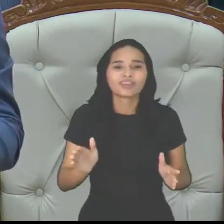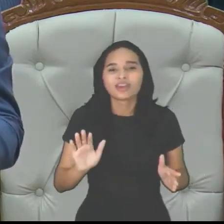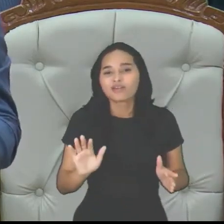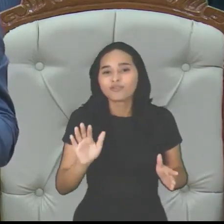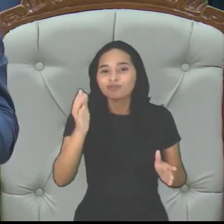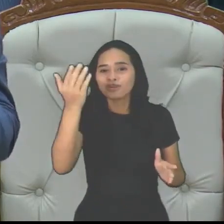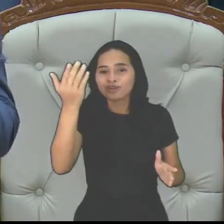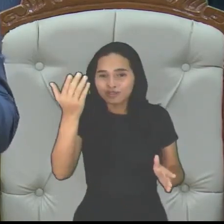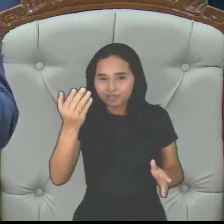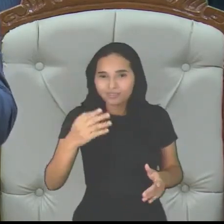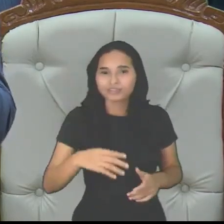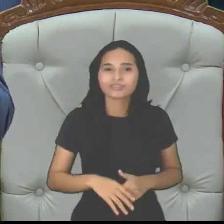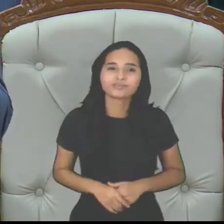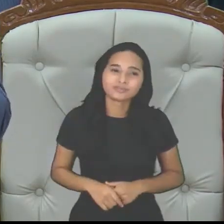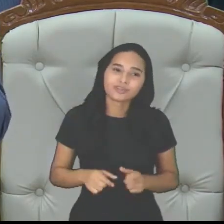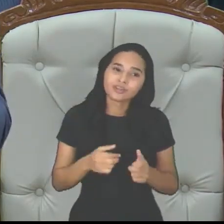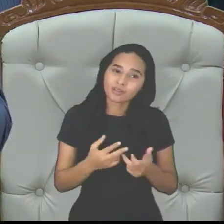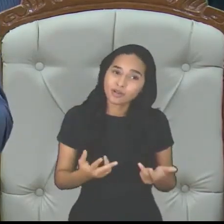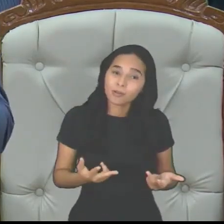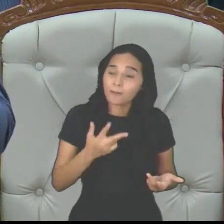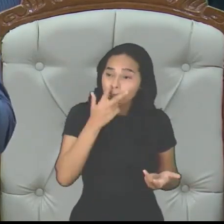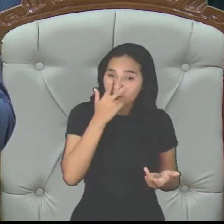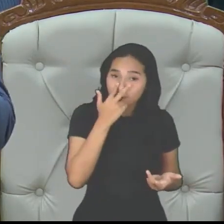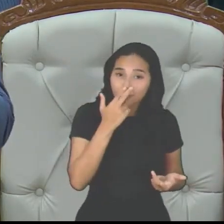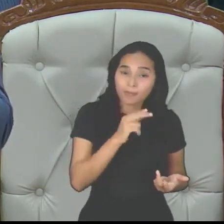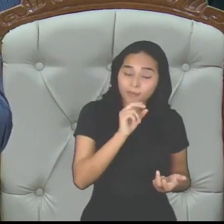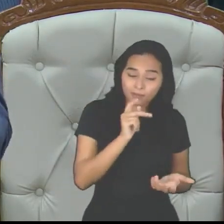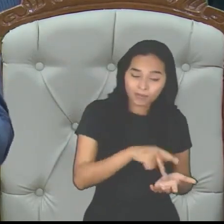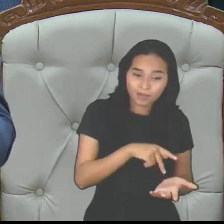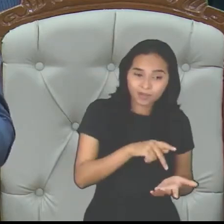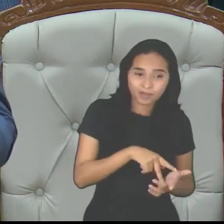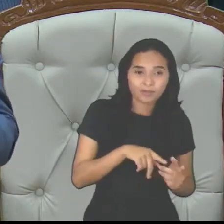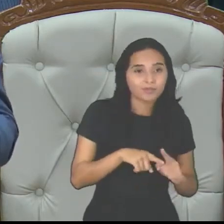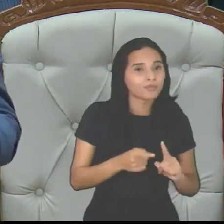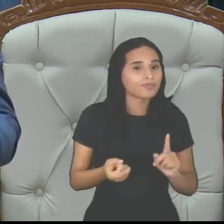aparências, daquilo que parece que é, mas